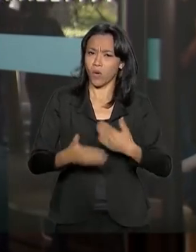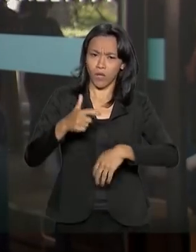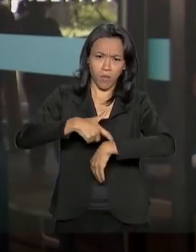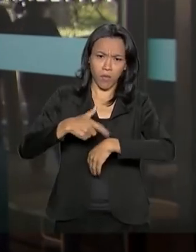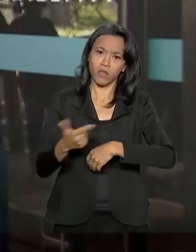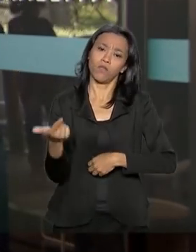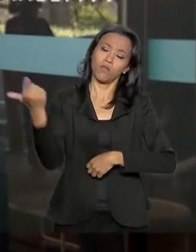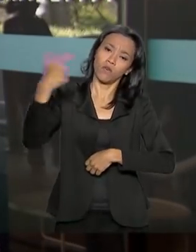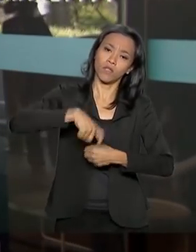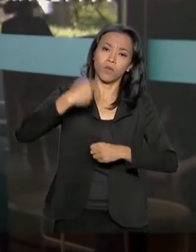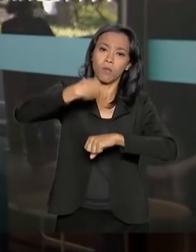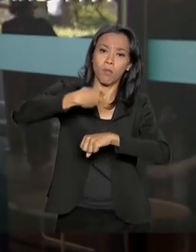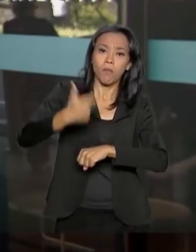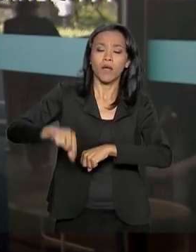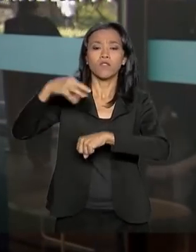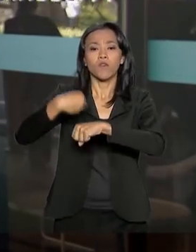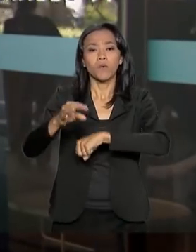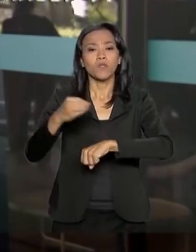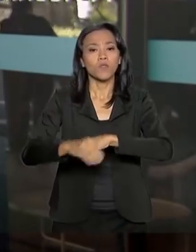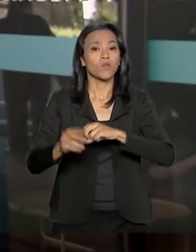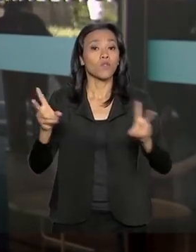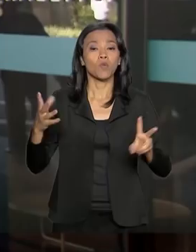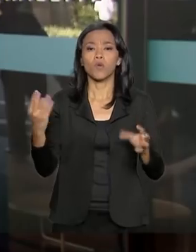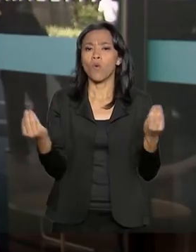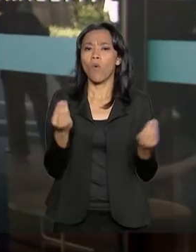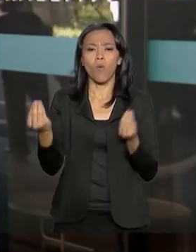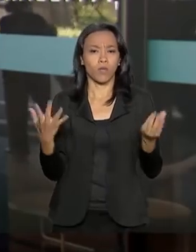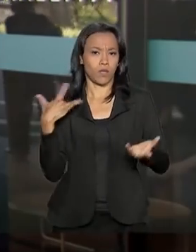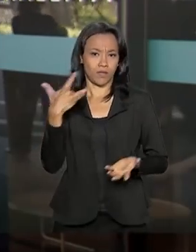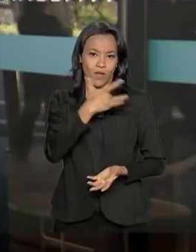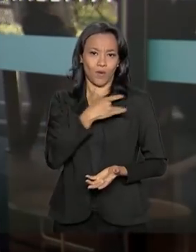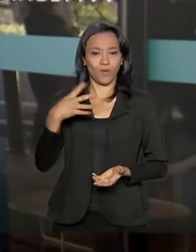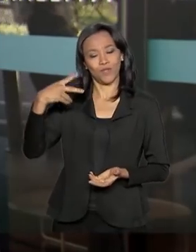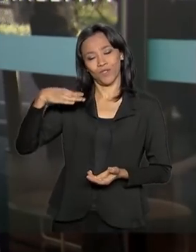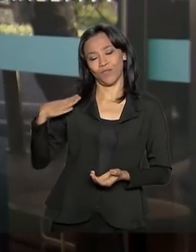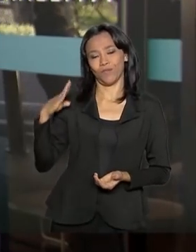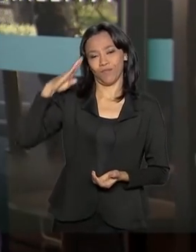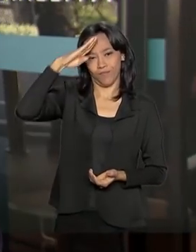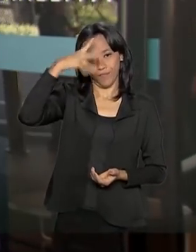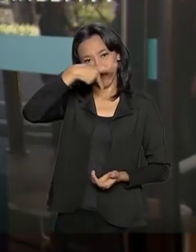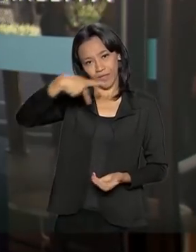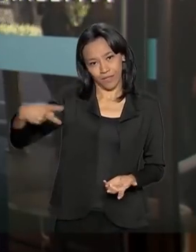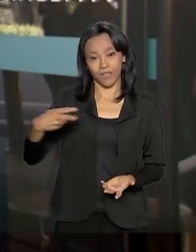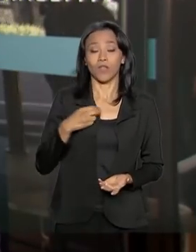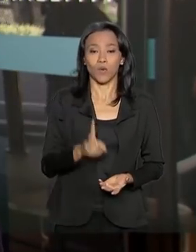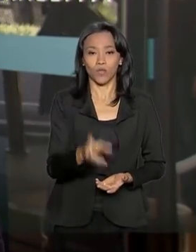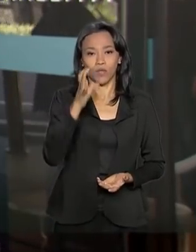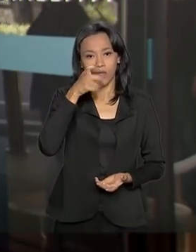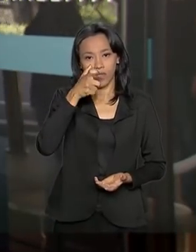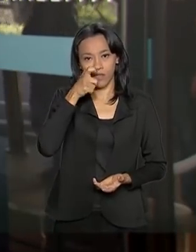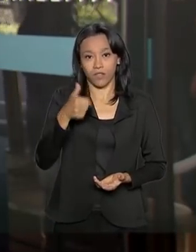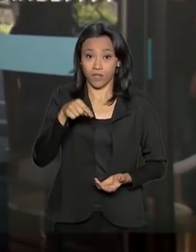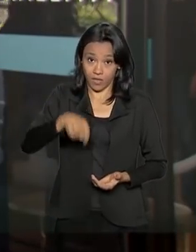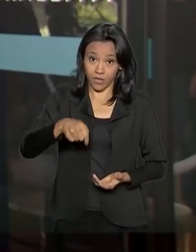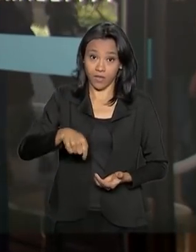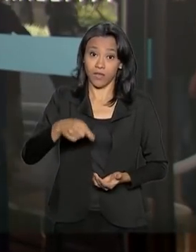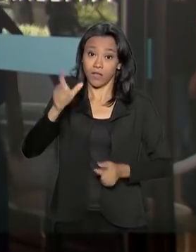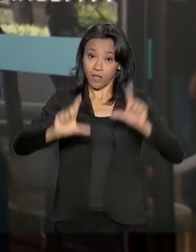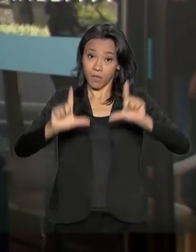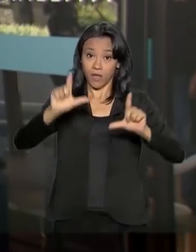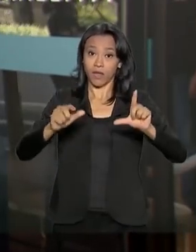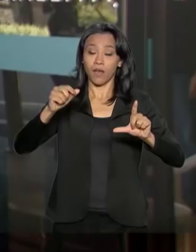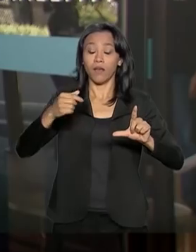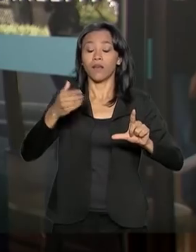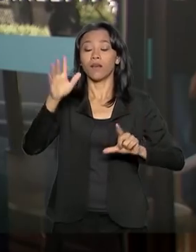momento com mais informações a respeito do estado de saúde do presidente Jair bolsonaro continue acompanhando a programação da